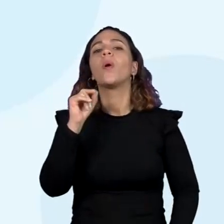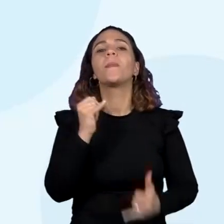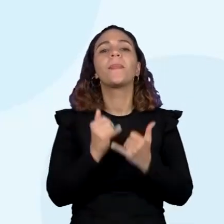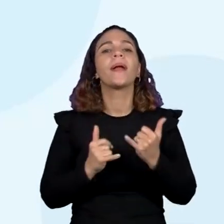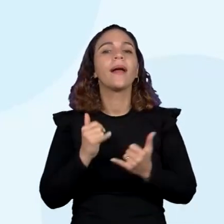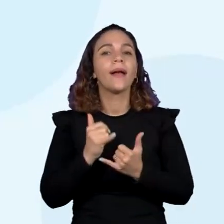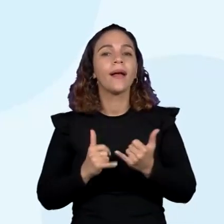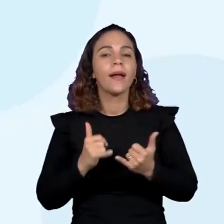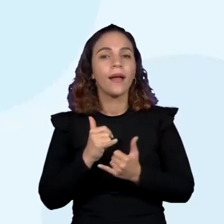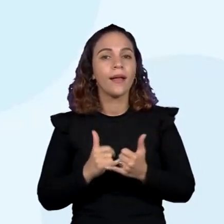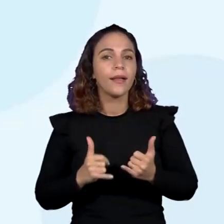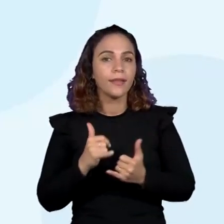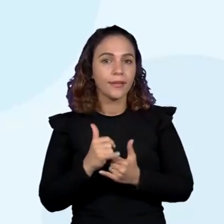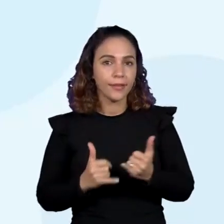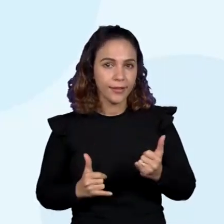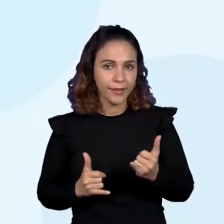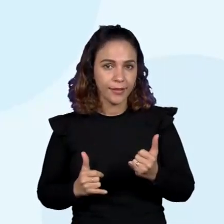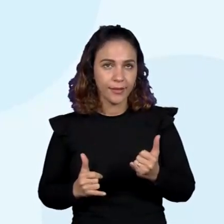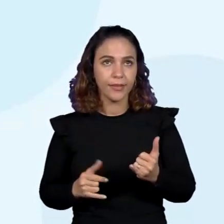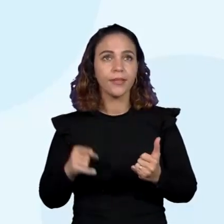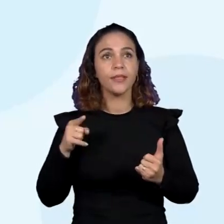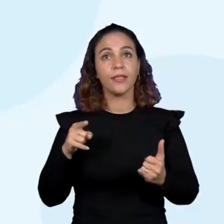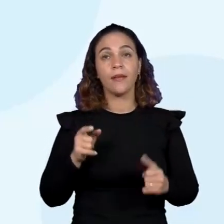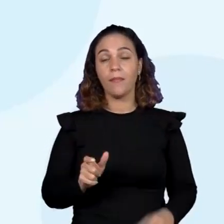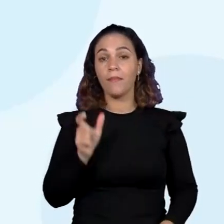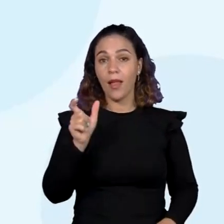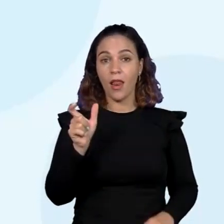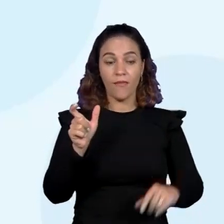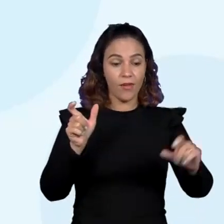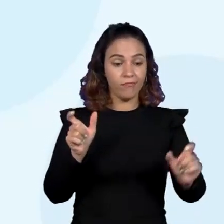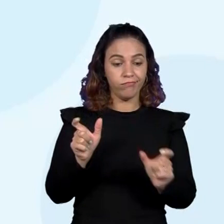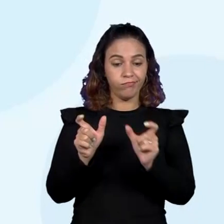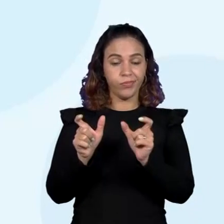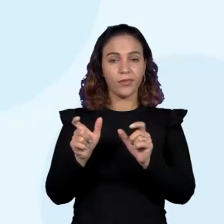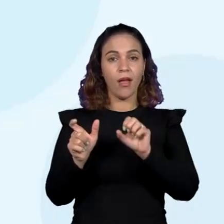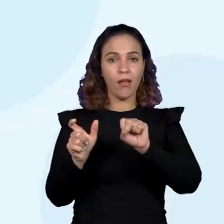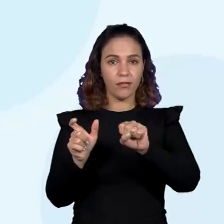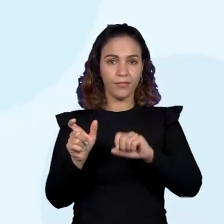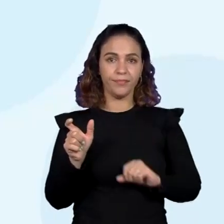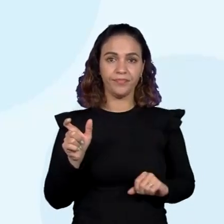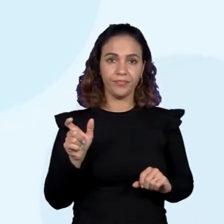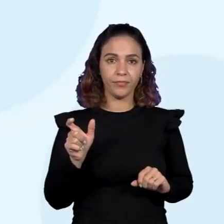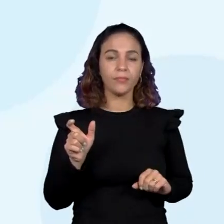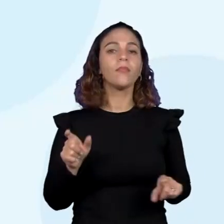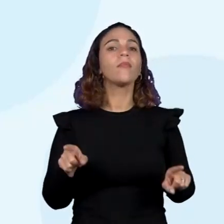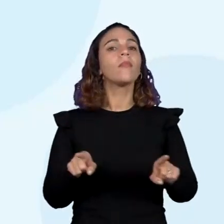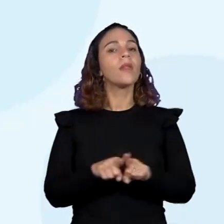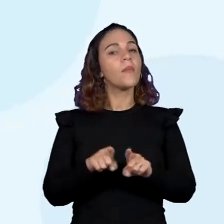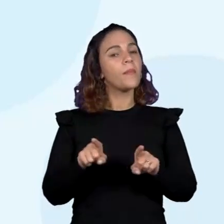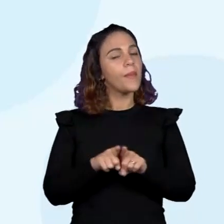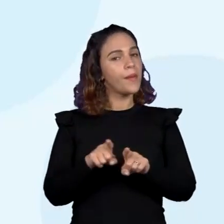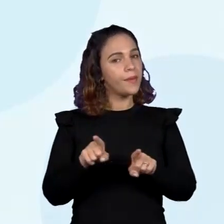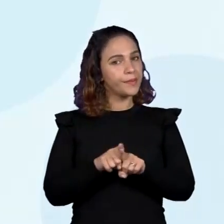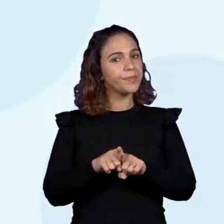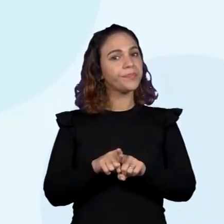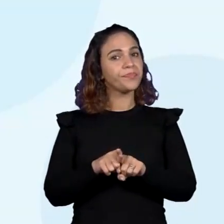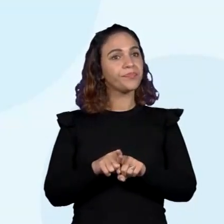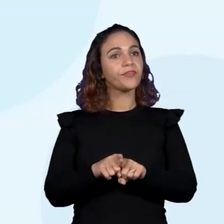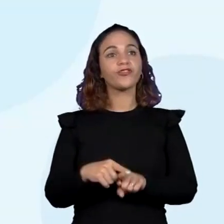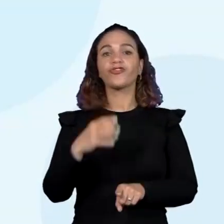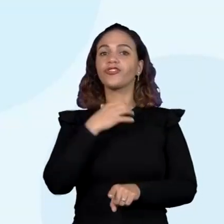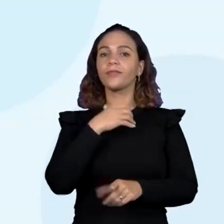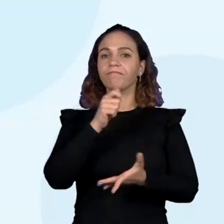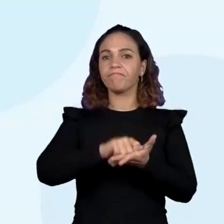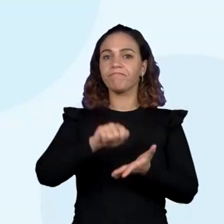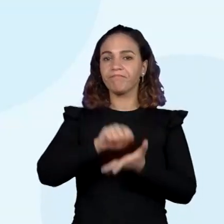comum as palavras terminadas com S, além do fato de serem escritas da mesma